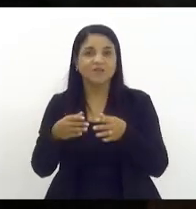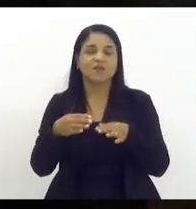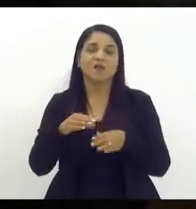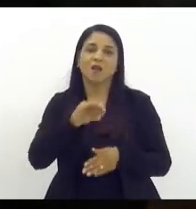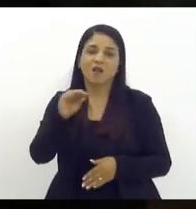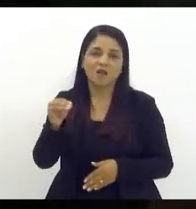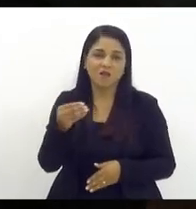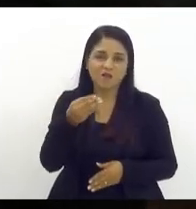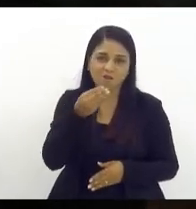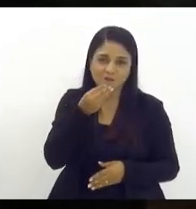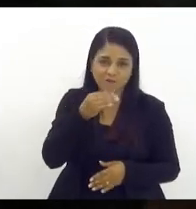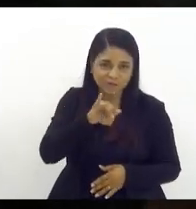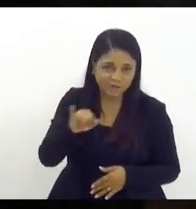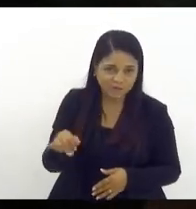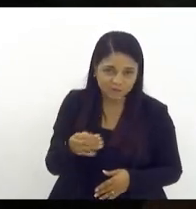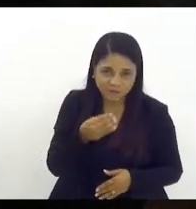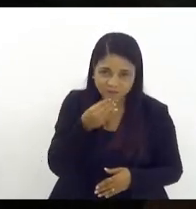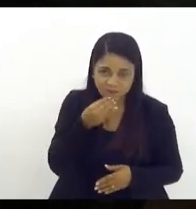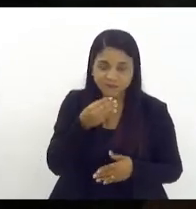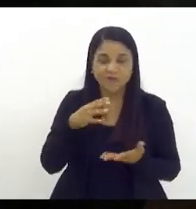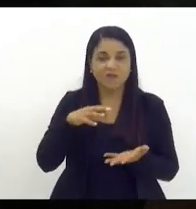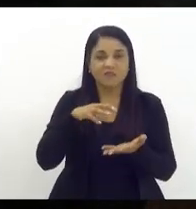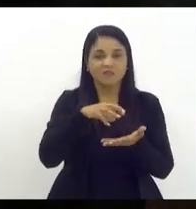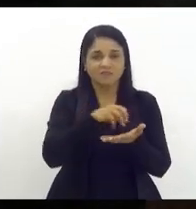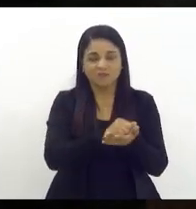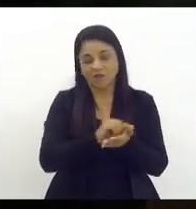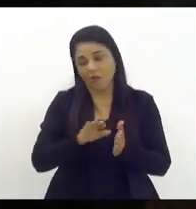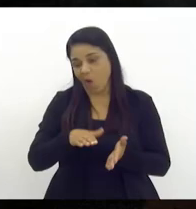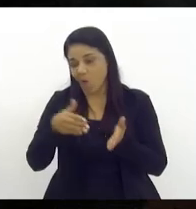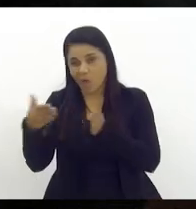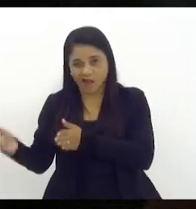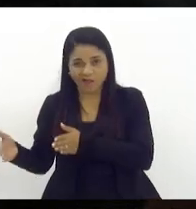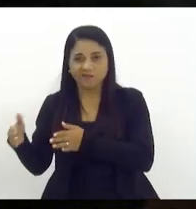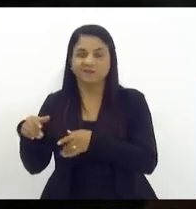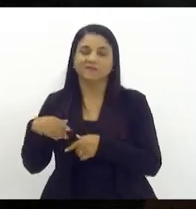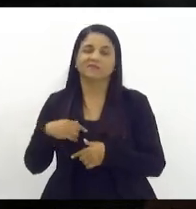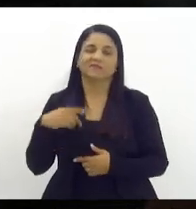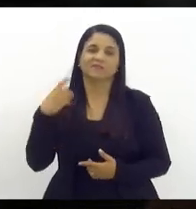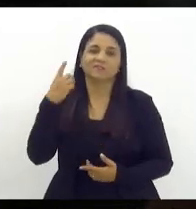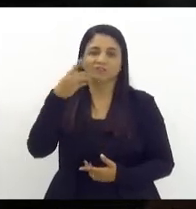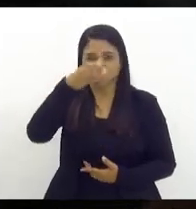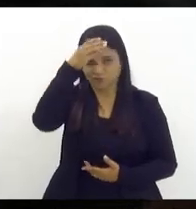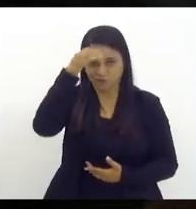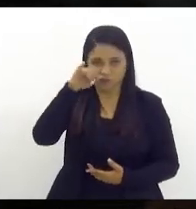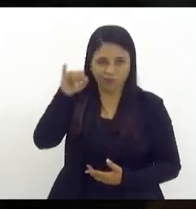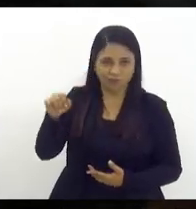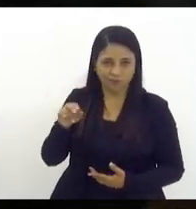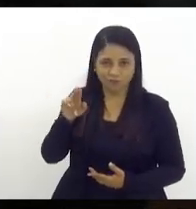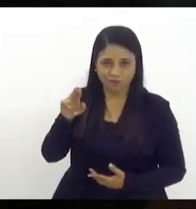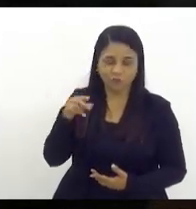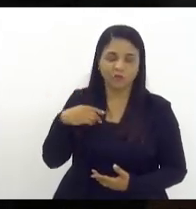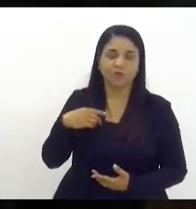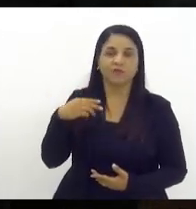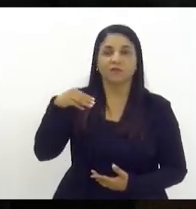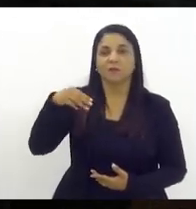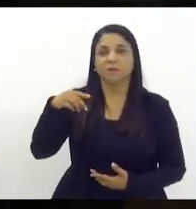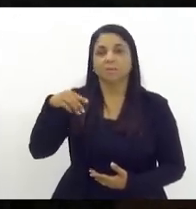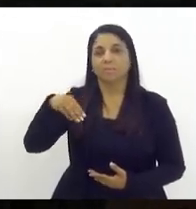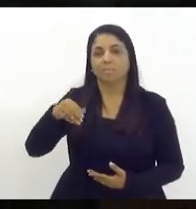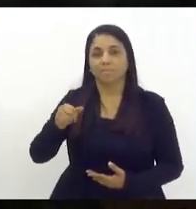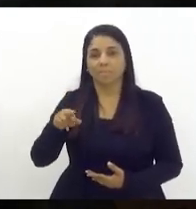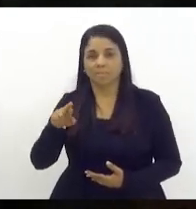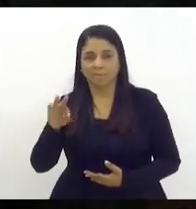para registrar aqui ao lado da tia Ju e da deputada Marta Rocha a nossa participação